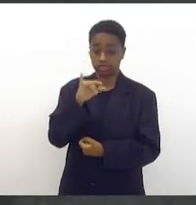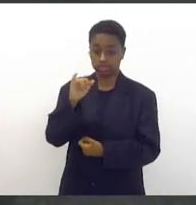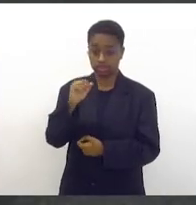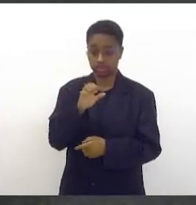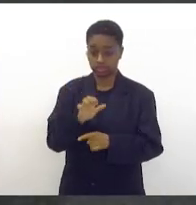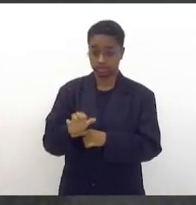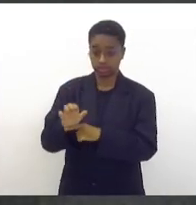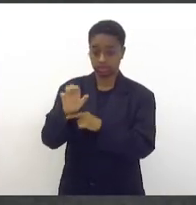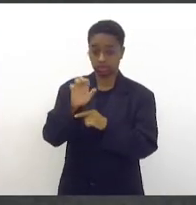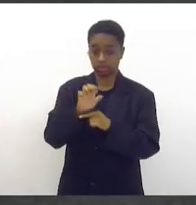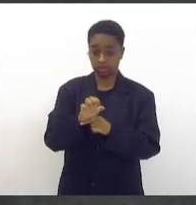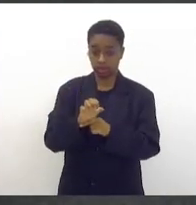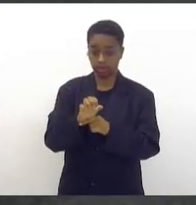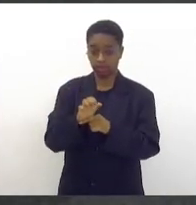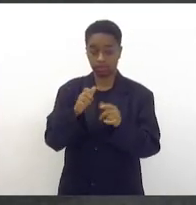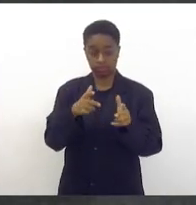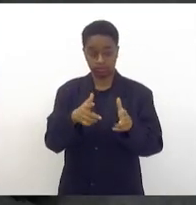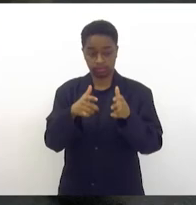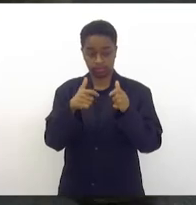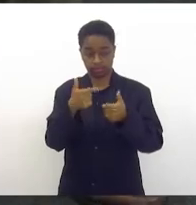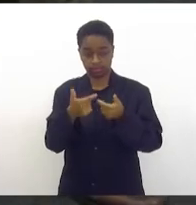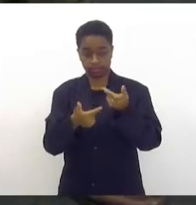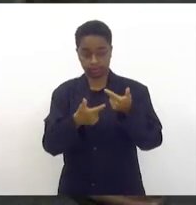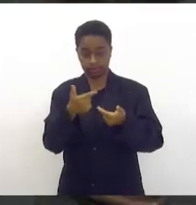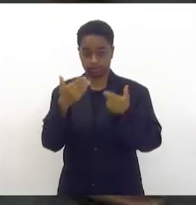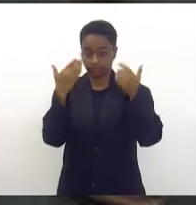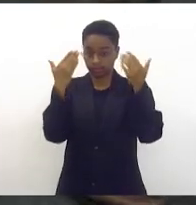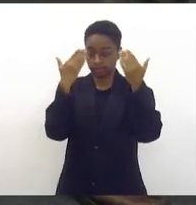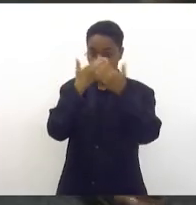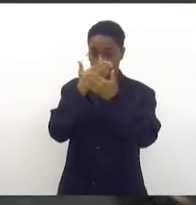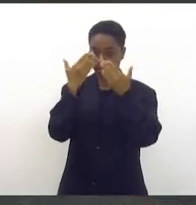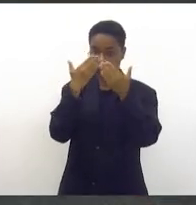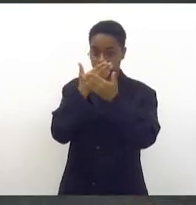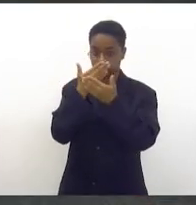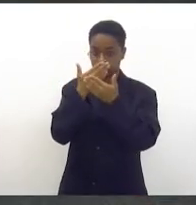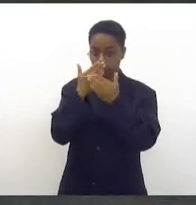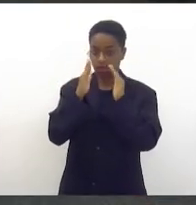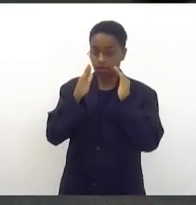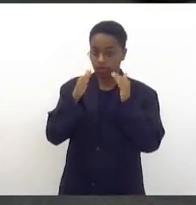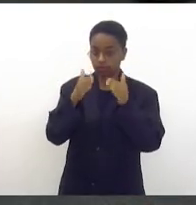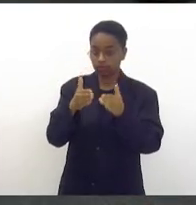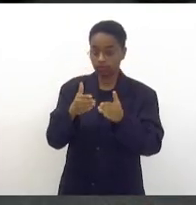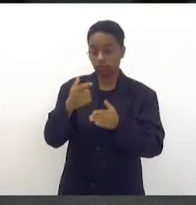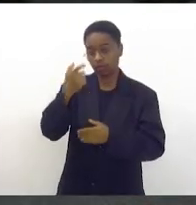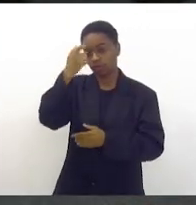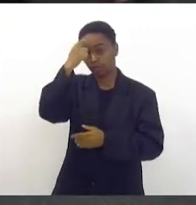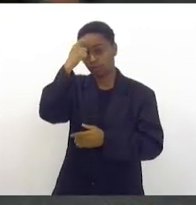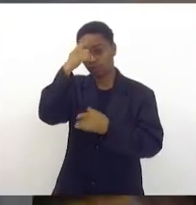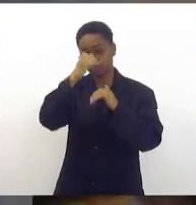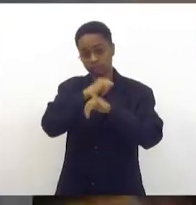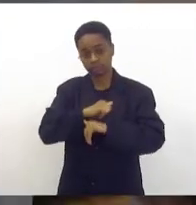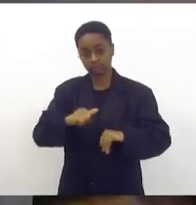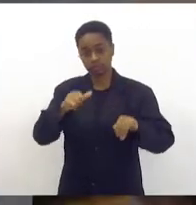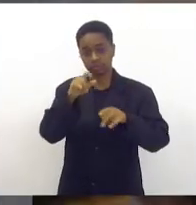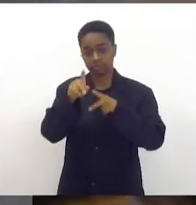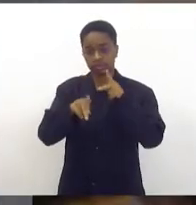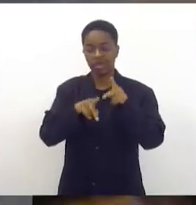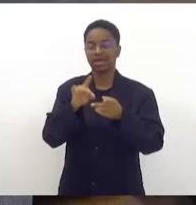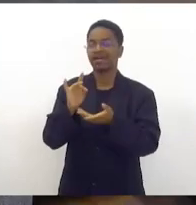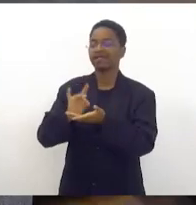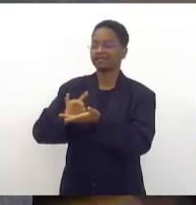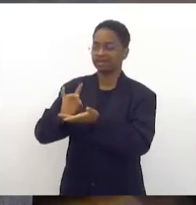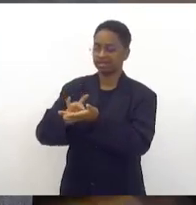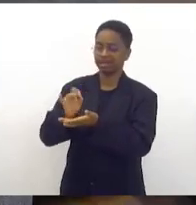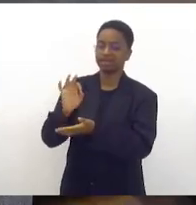estadual de reconhecimento do trabalho invisível se destina a conscientizar a população. Ah, é